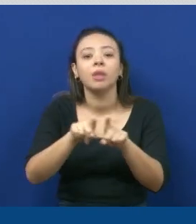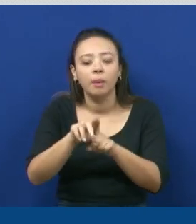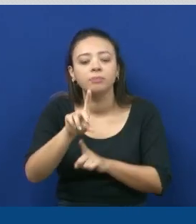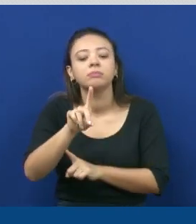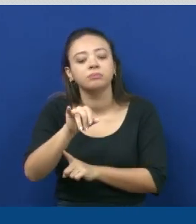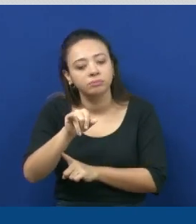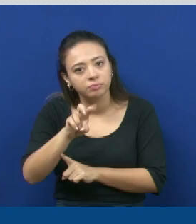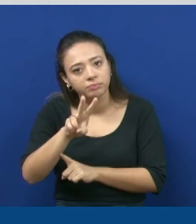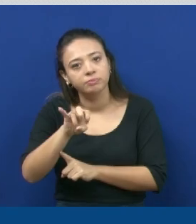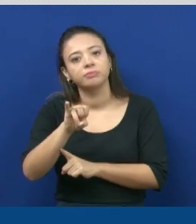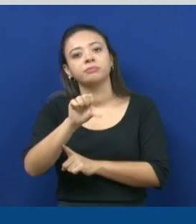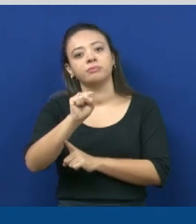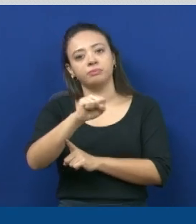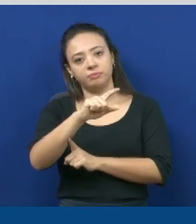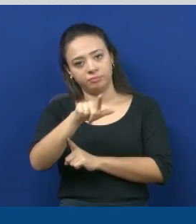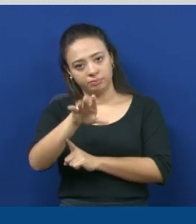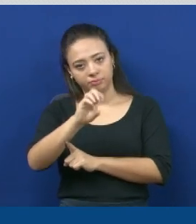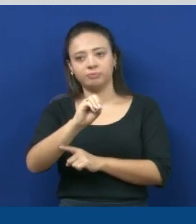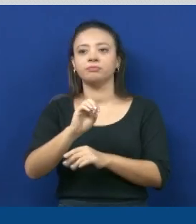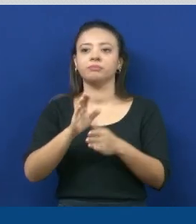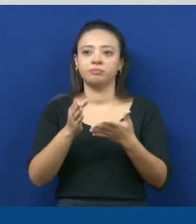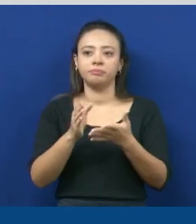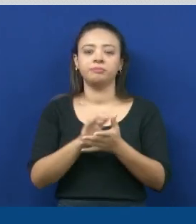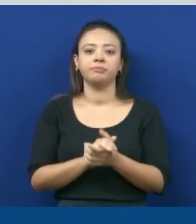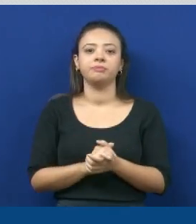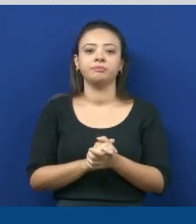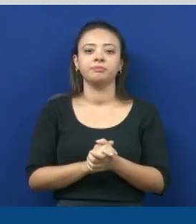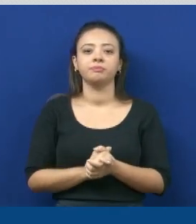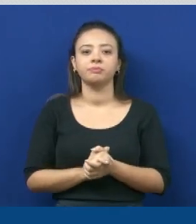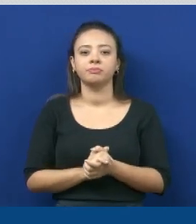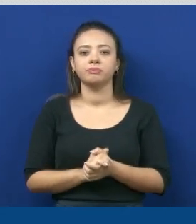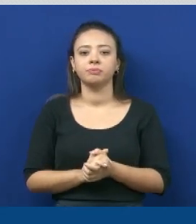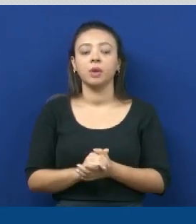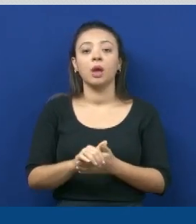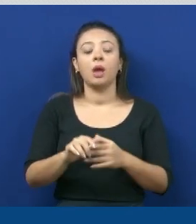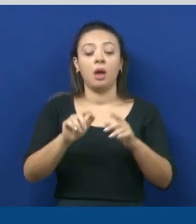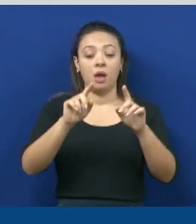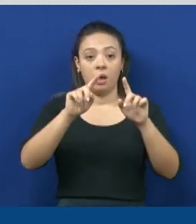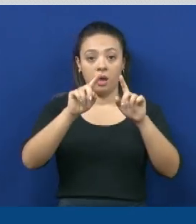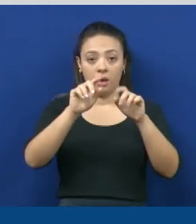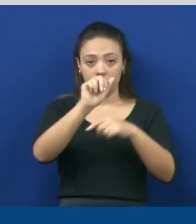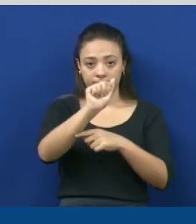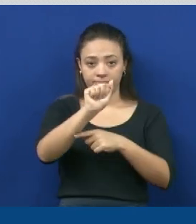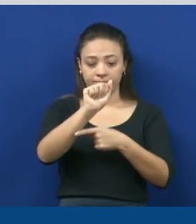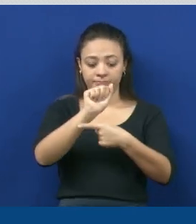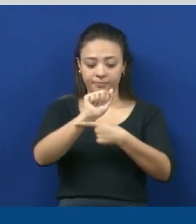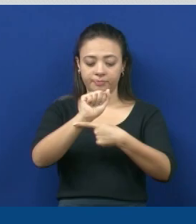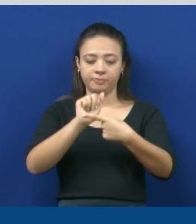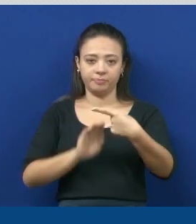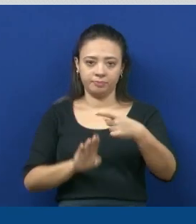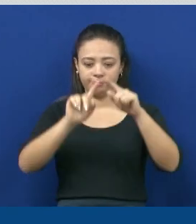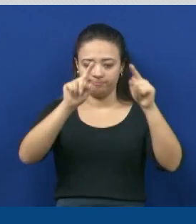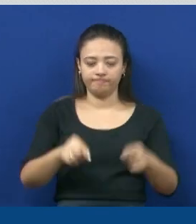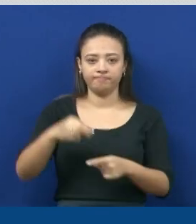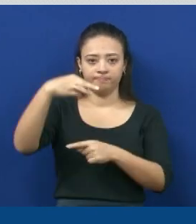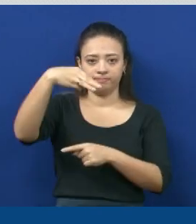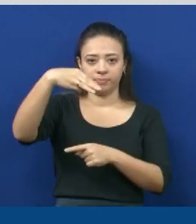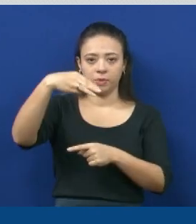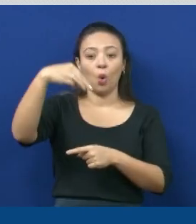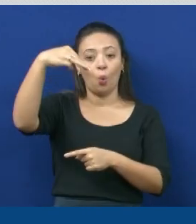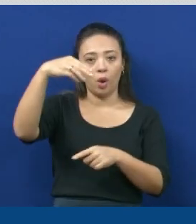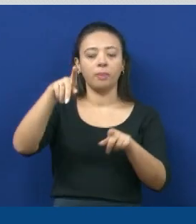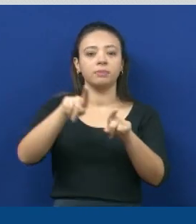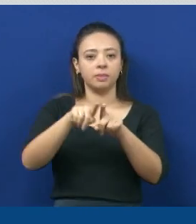em forma de fração. A regra serve do mesmo jeito. O A está elevado a M e o B também está elevado a M. São duas